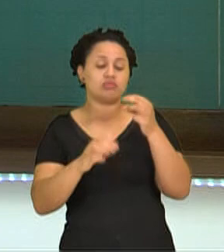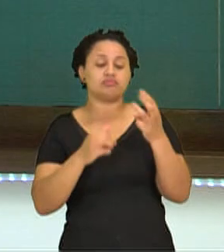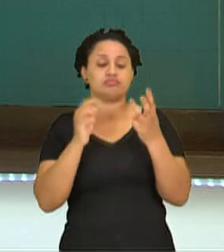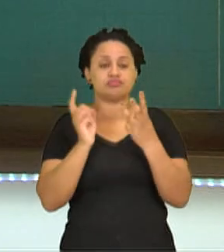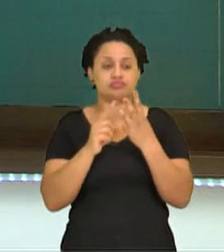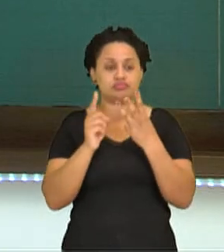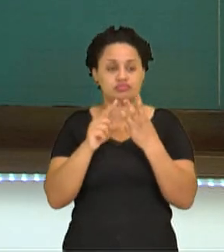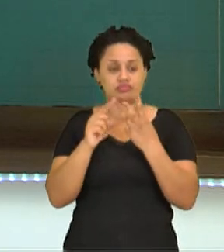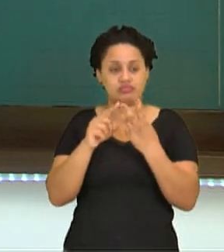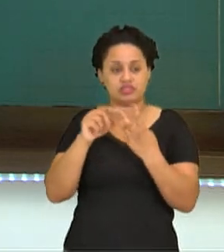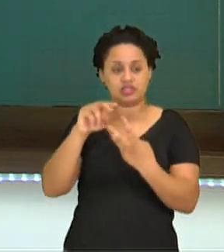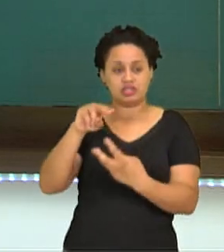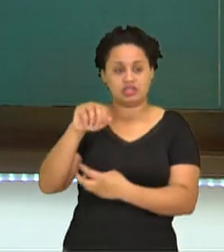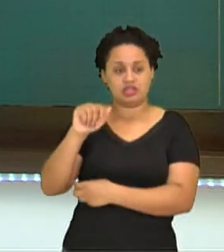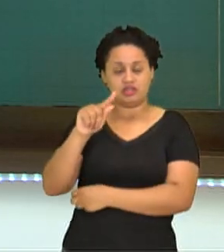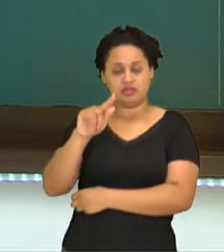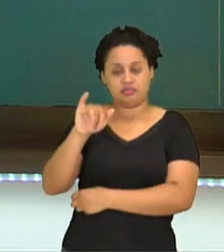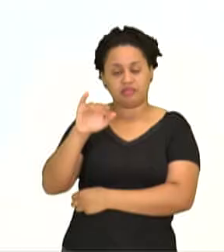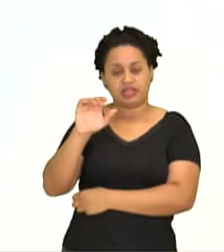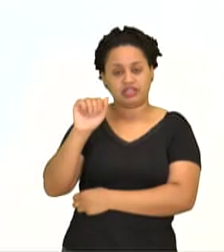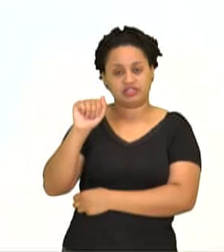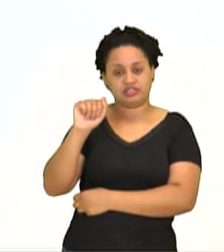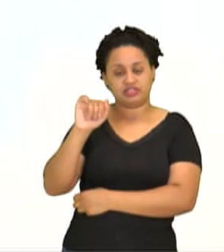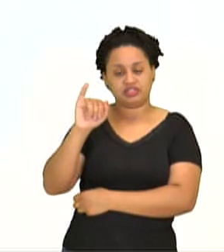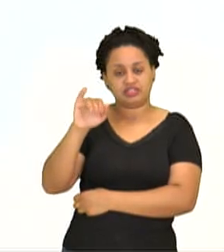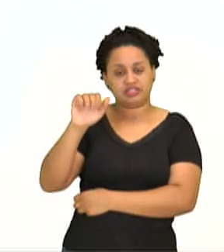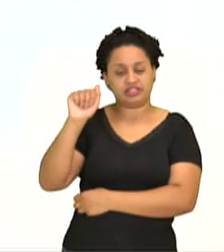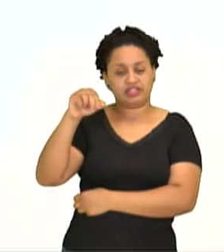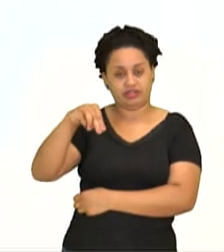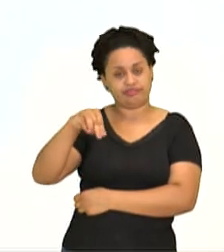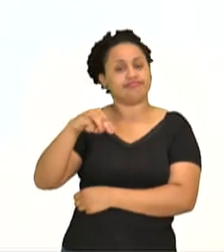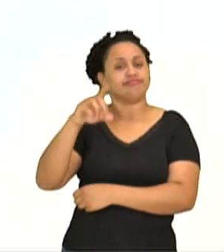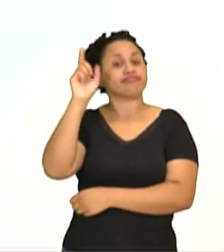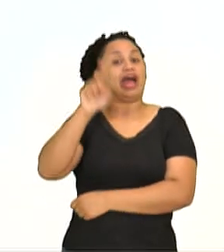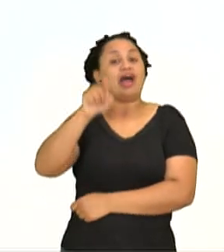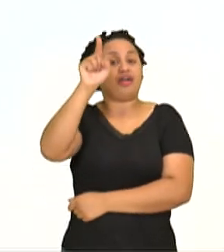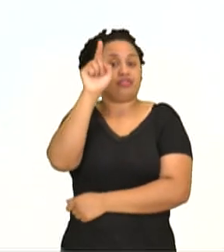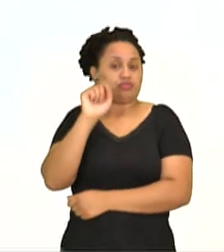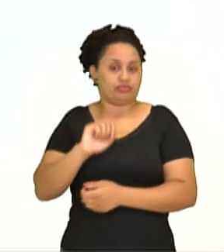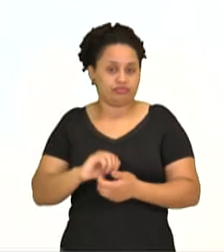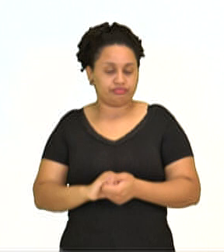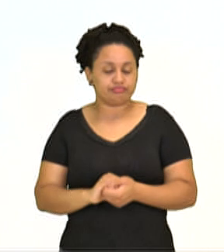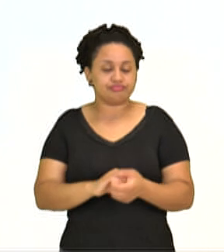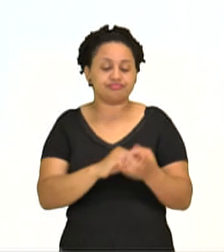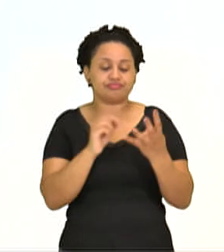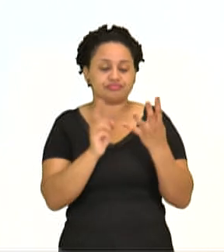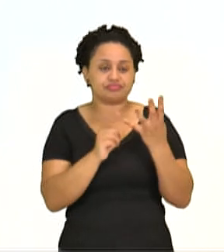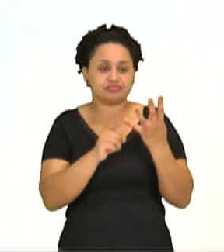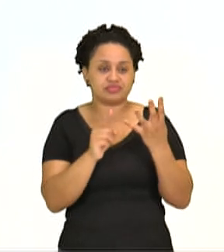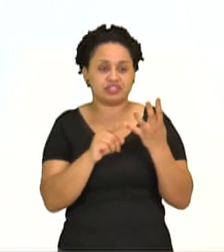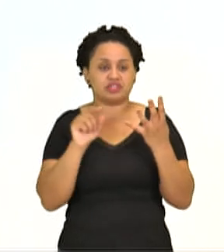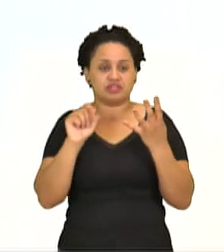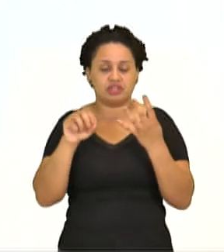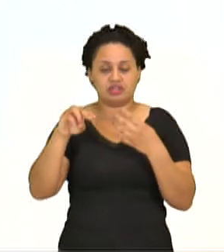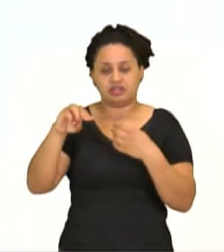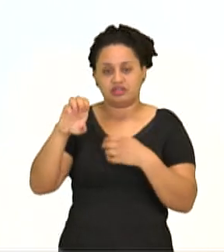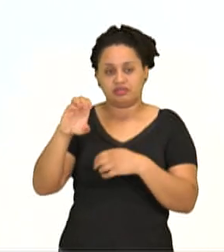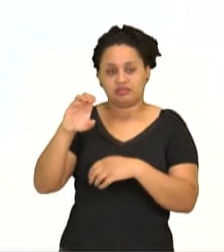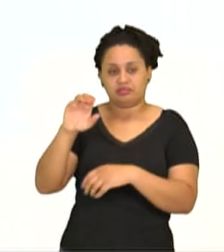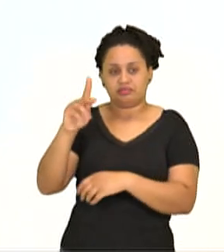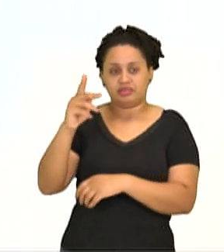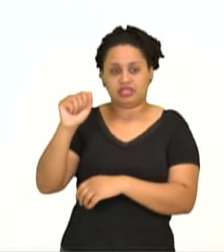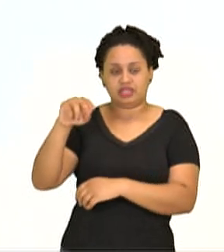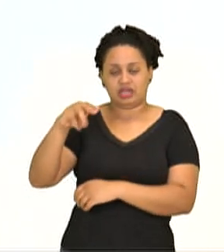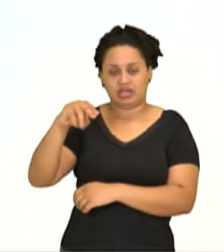cantor. Terceira, magician, um mágico. E a quarta,